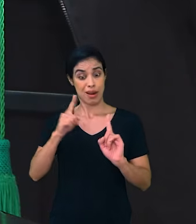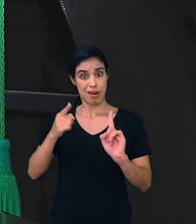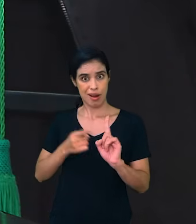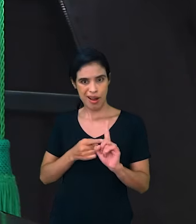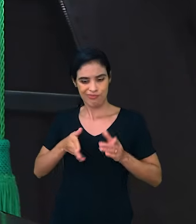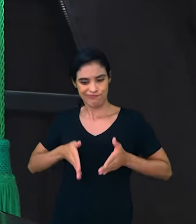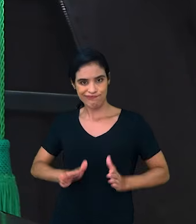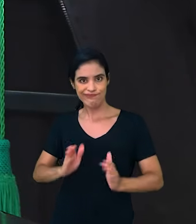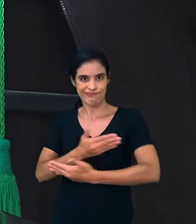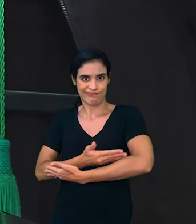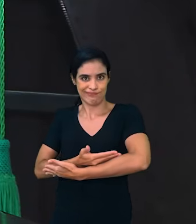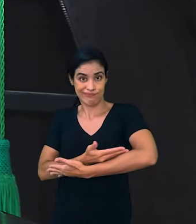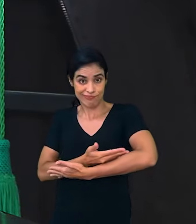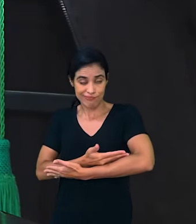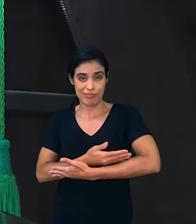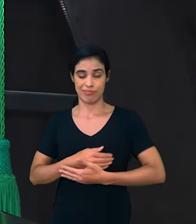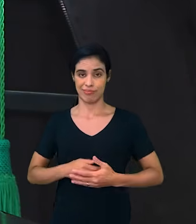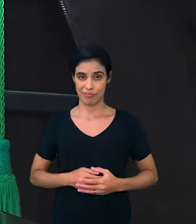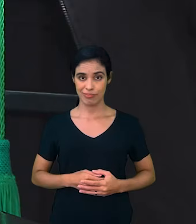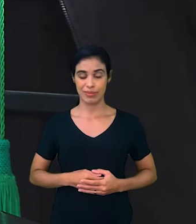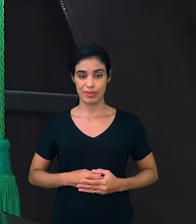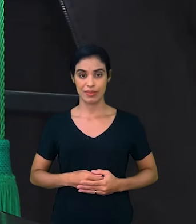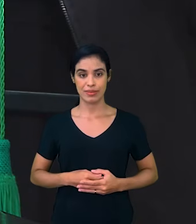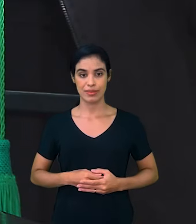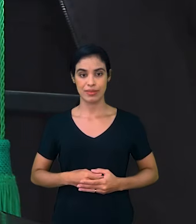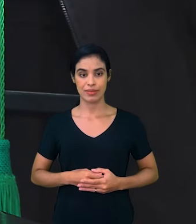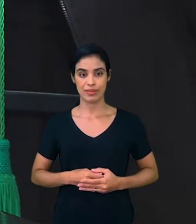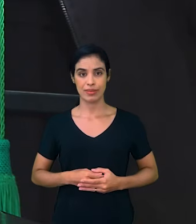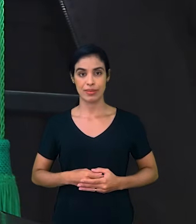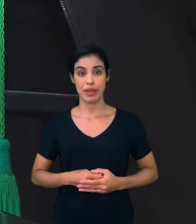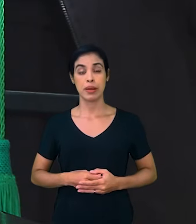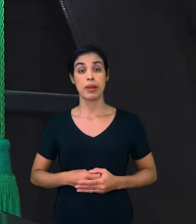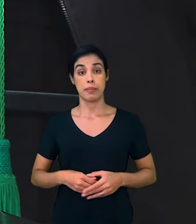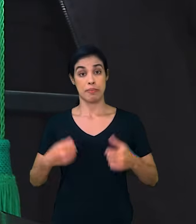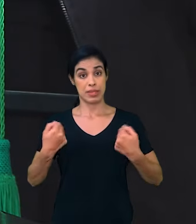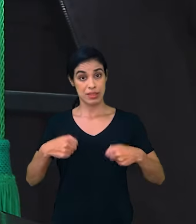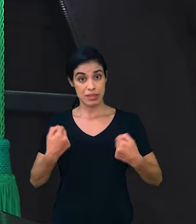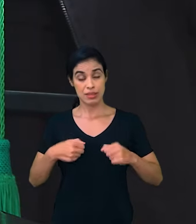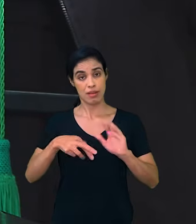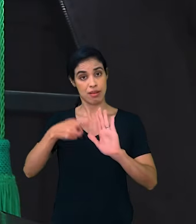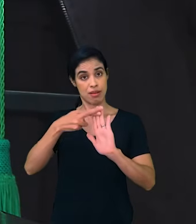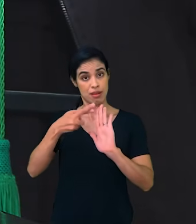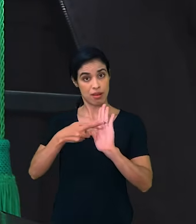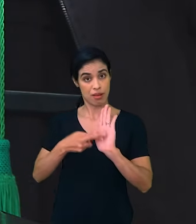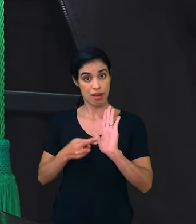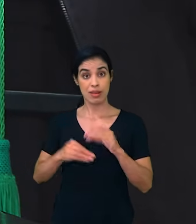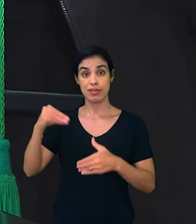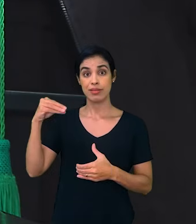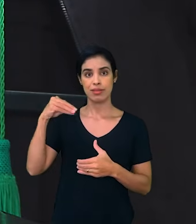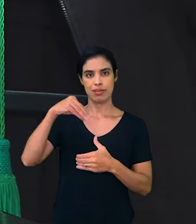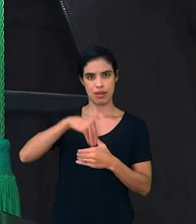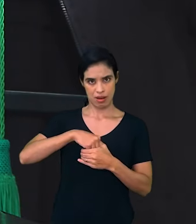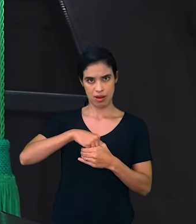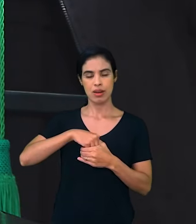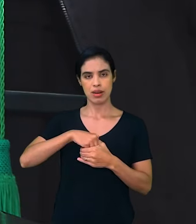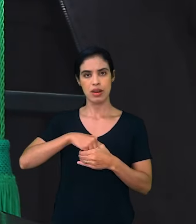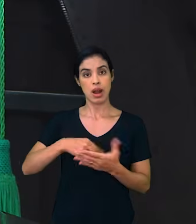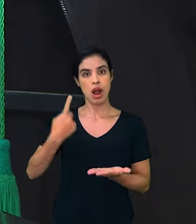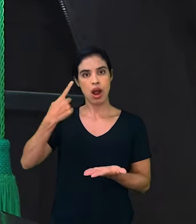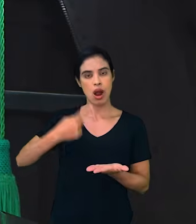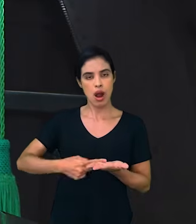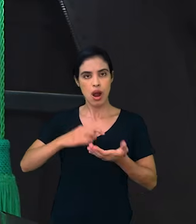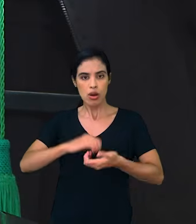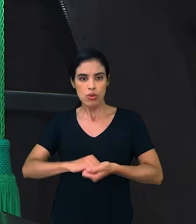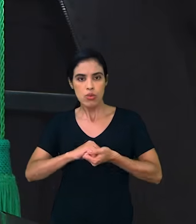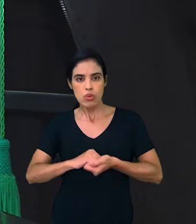isso, há a possibilidade, com tratativas com norma coletiva, de poder fazer convênios